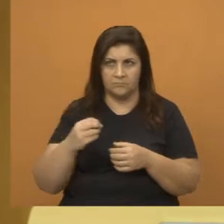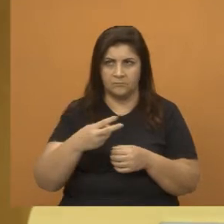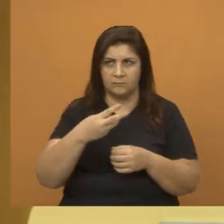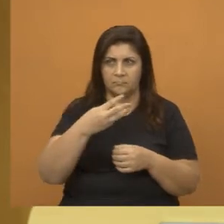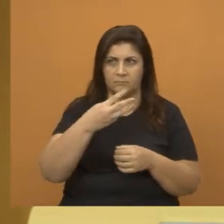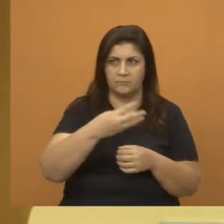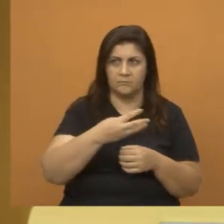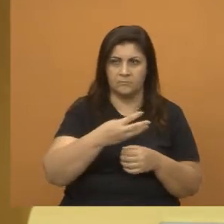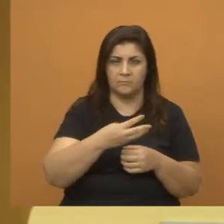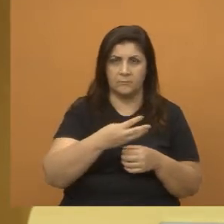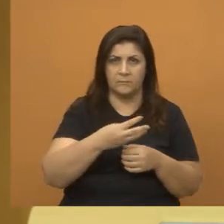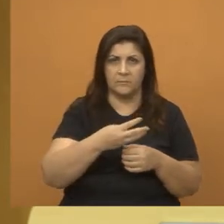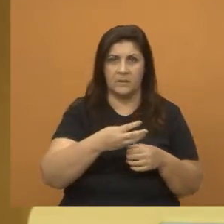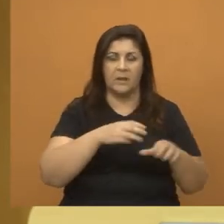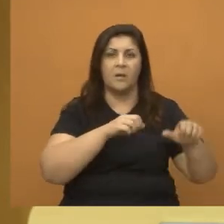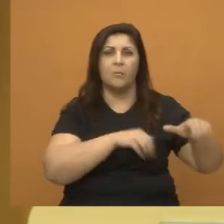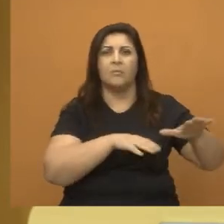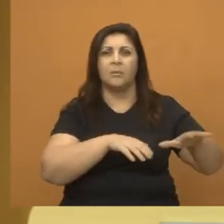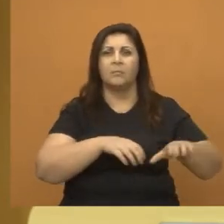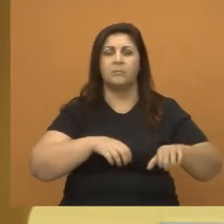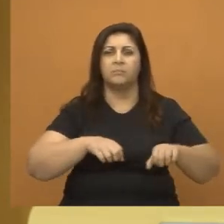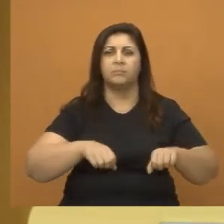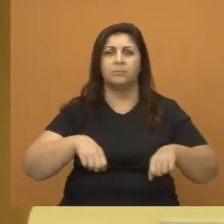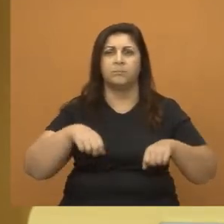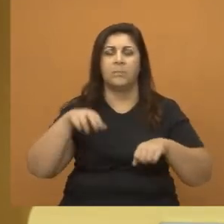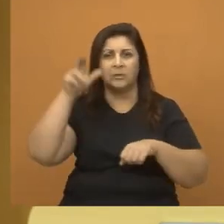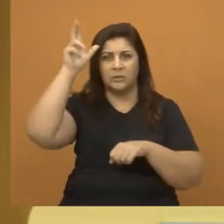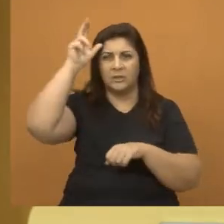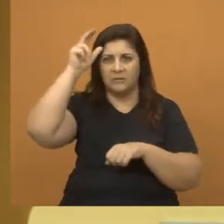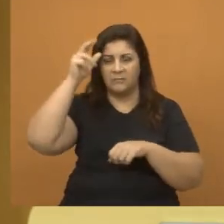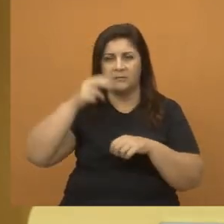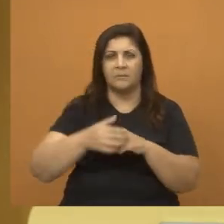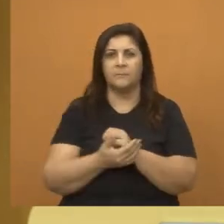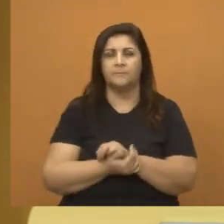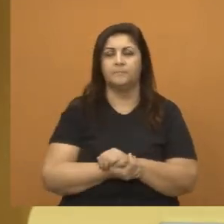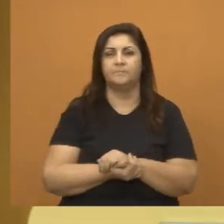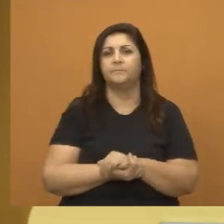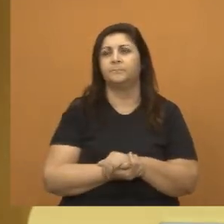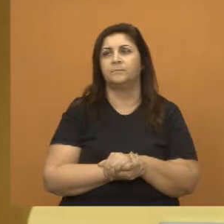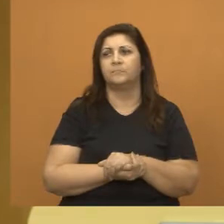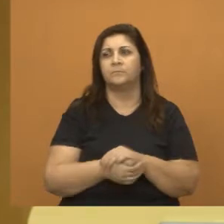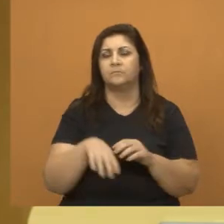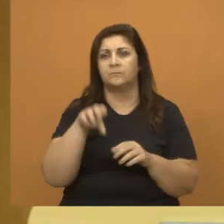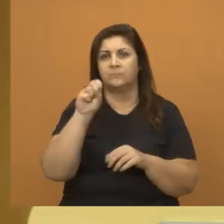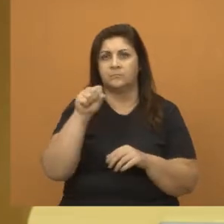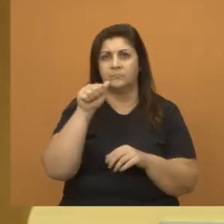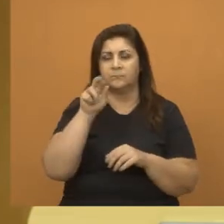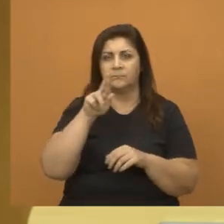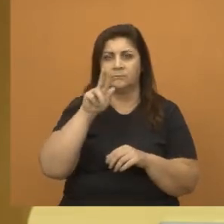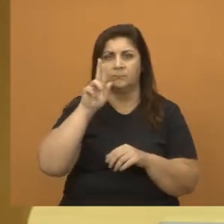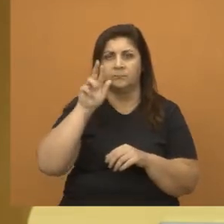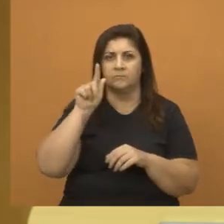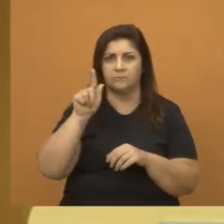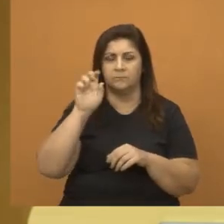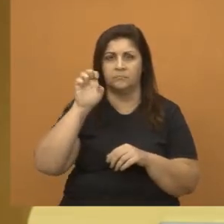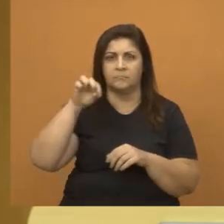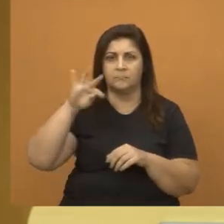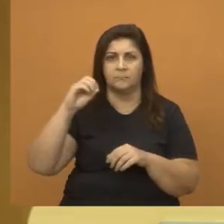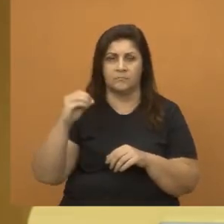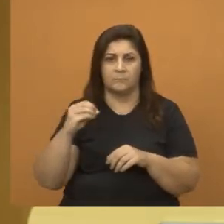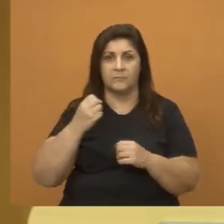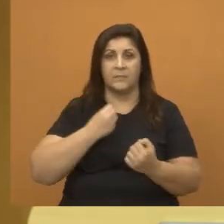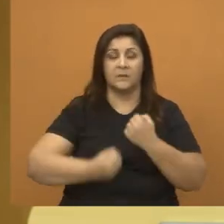de cavalaria mecanizada de bagé 2006 a 2007 sargento treinador de equipes de atletismo